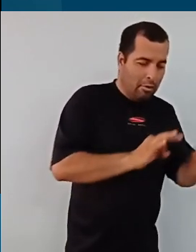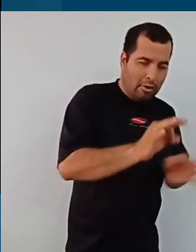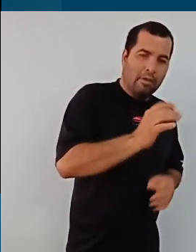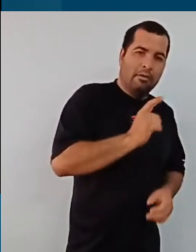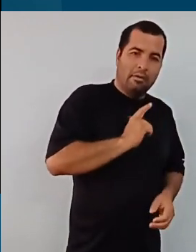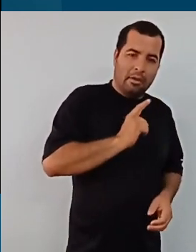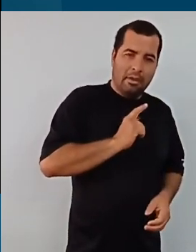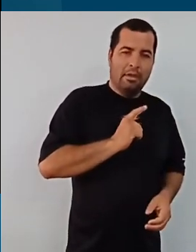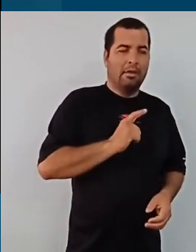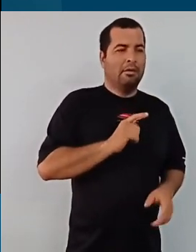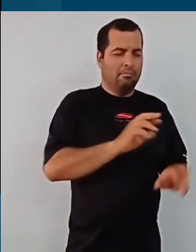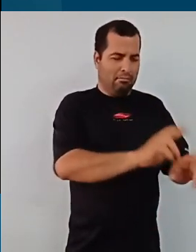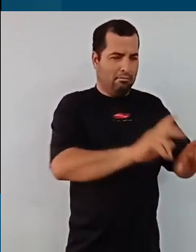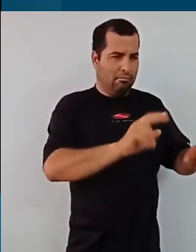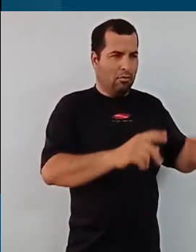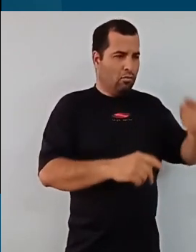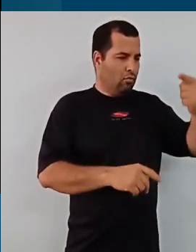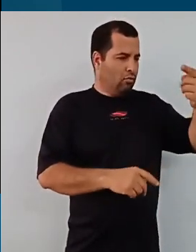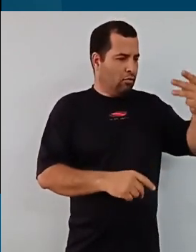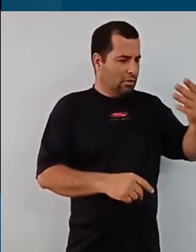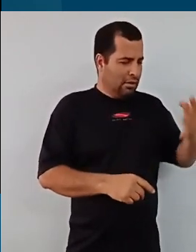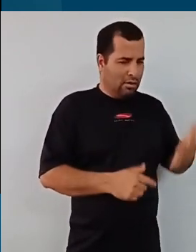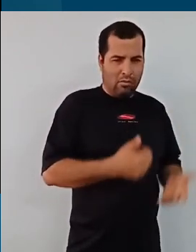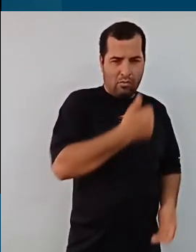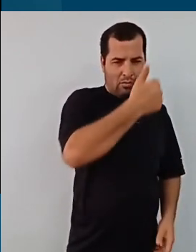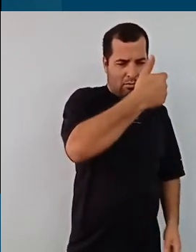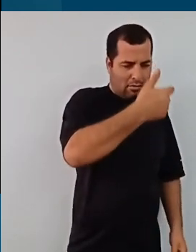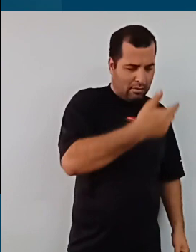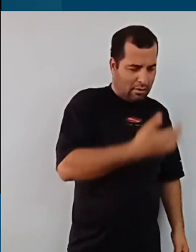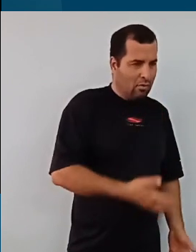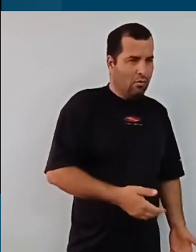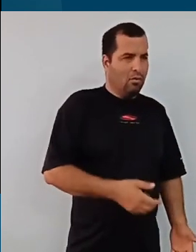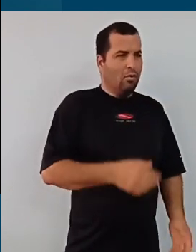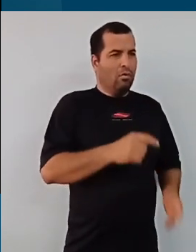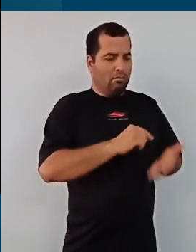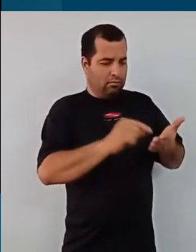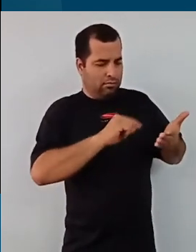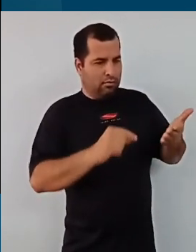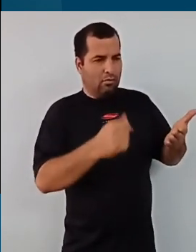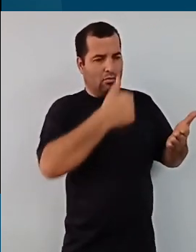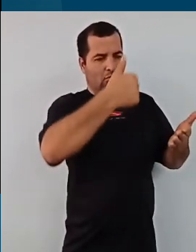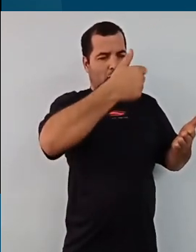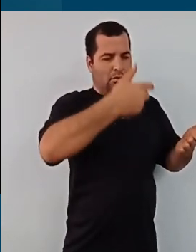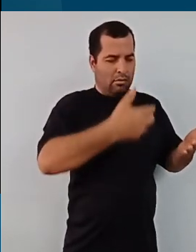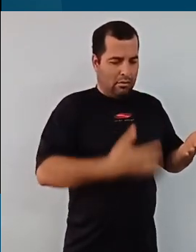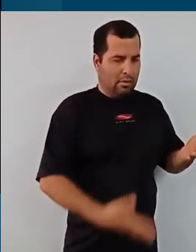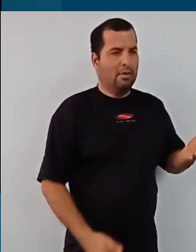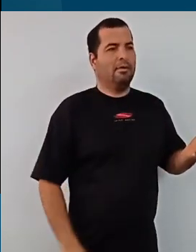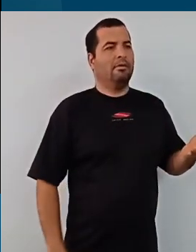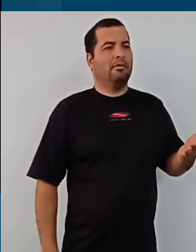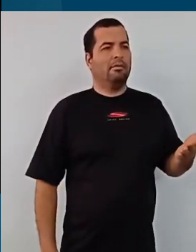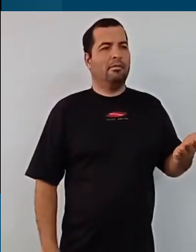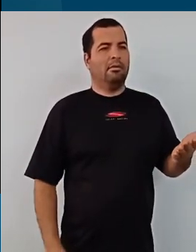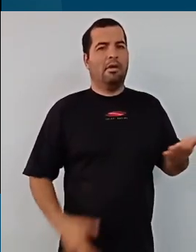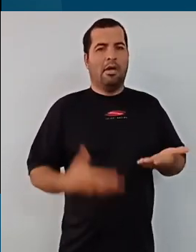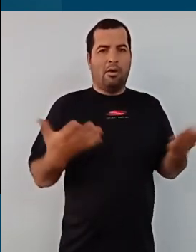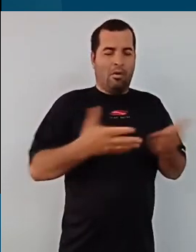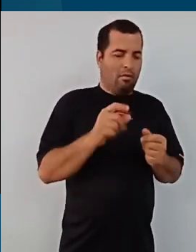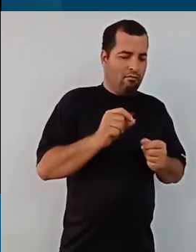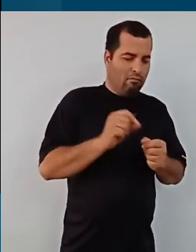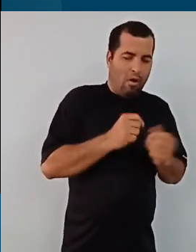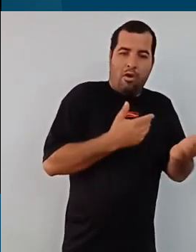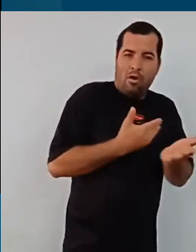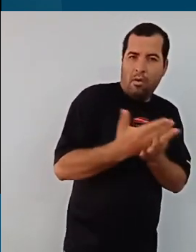a habilidade 1, 2, 3, 4, o conteúdo 1, 2, 3, 4. Então, está na hora, vamos